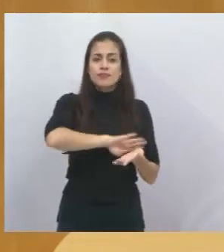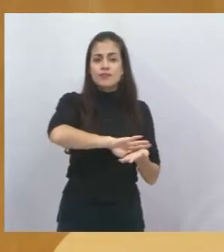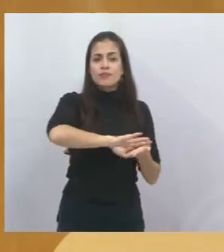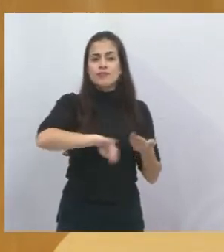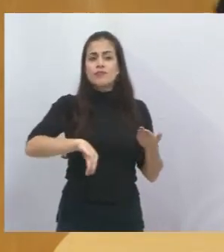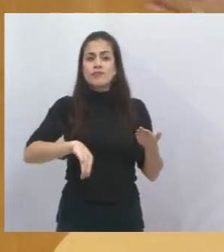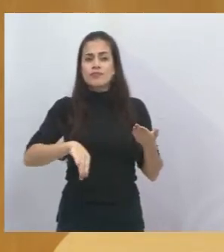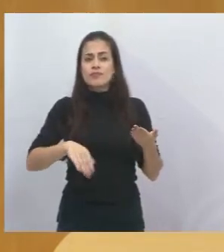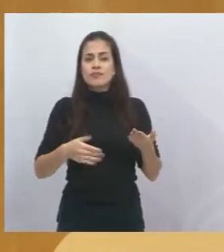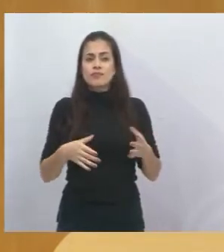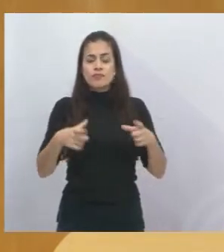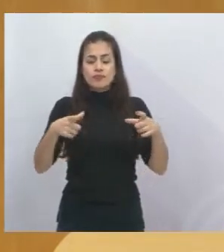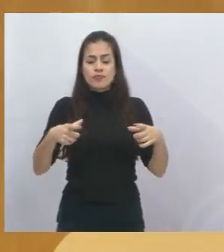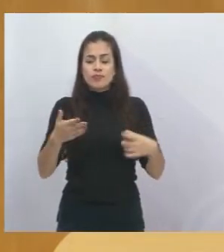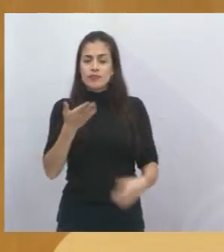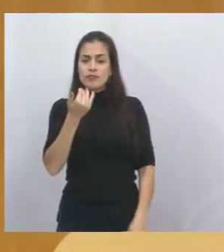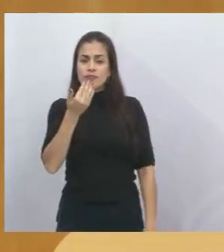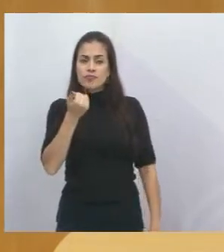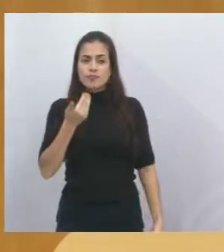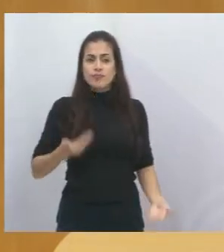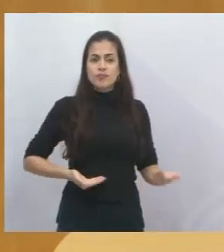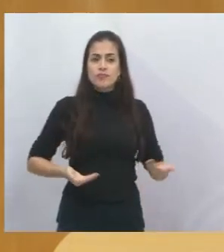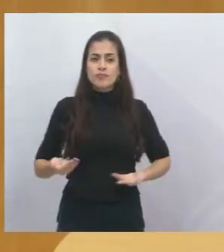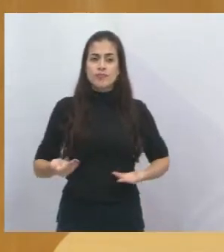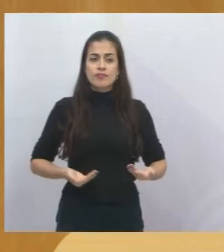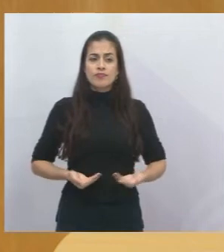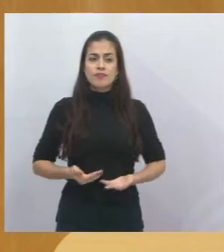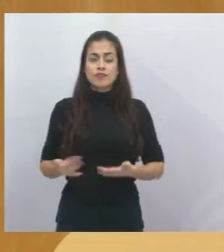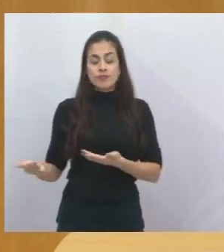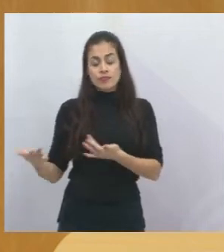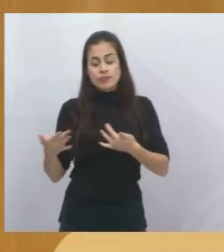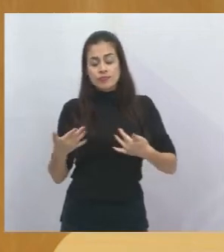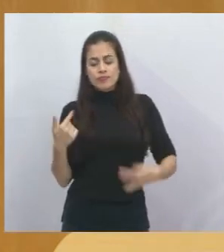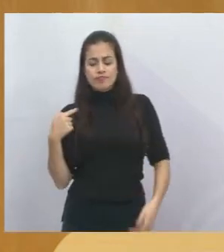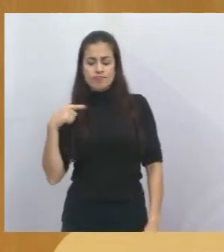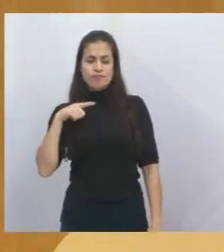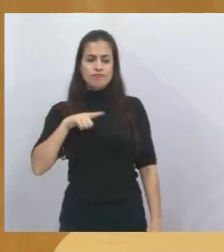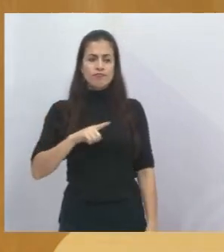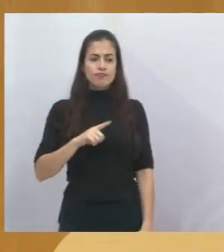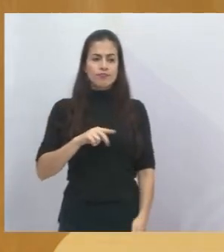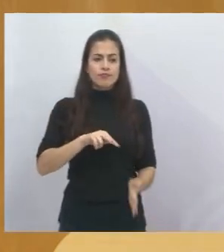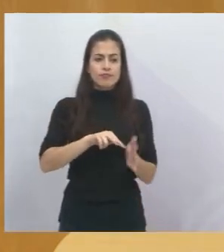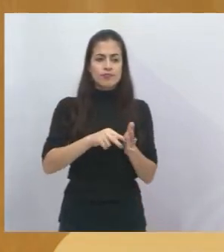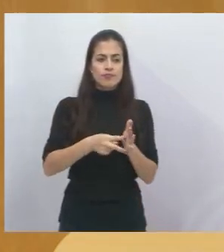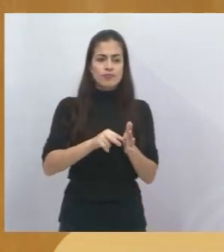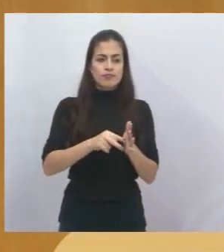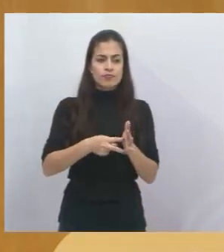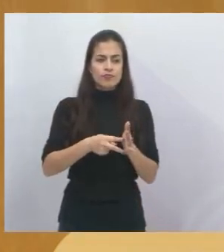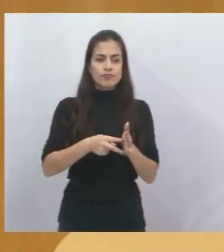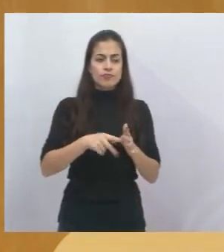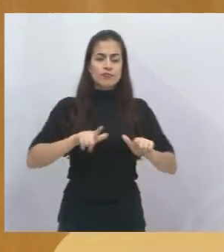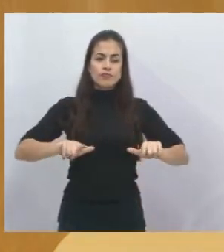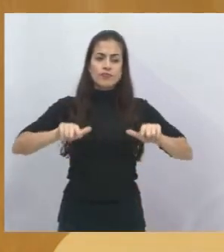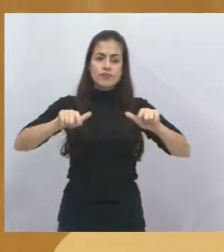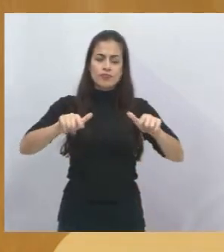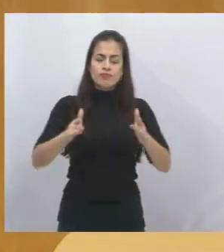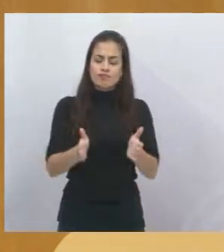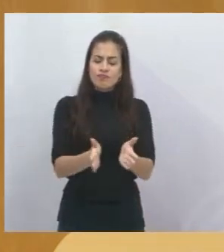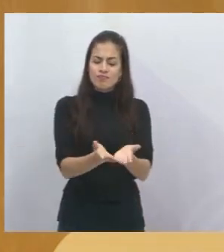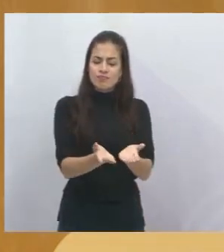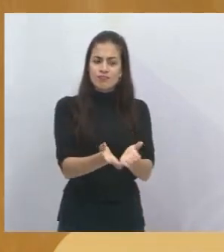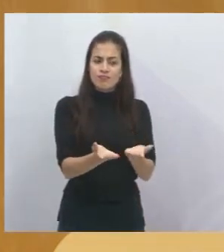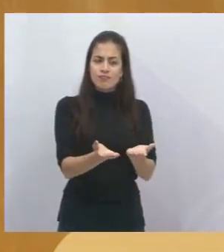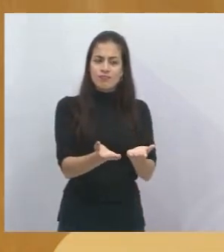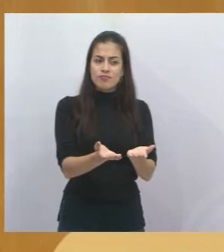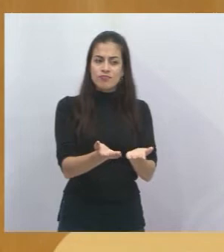o servidor? Eu acho que nesse sentido, eu venho do movimento sindical, do movimento social, na luta em defesa dos pobres, dos mais oprimidos,